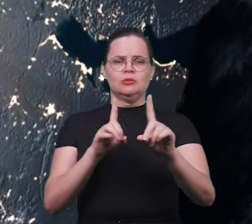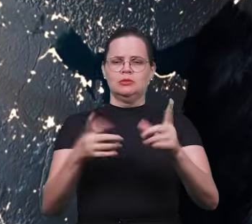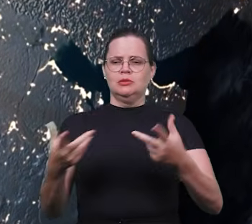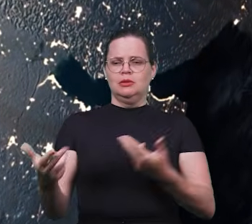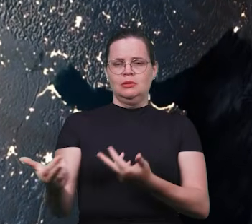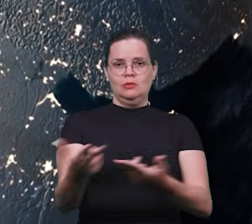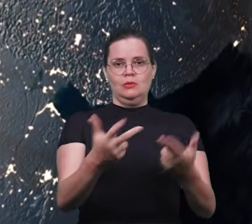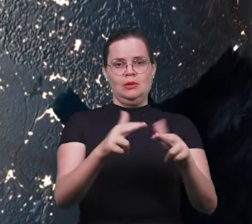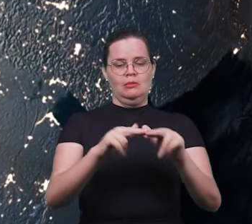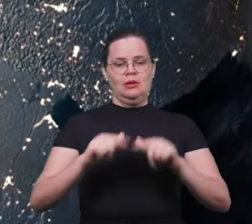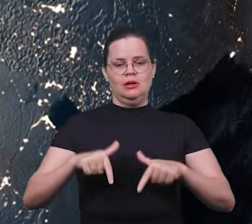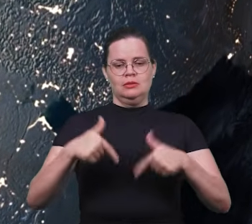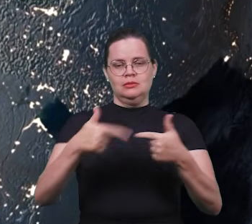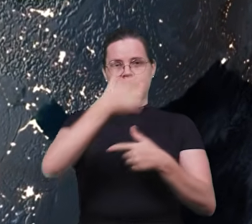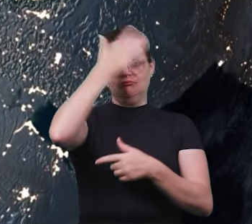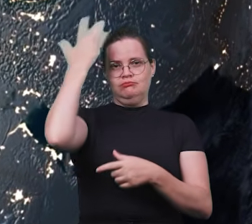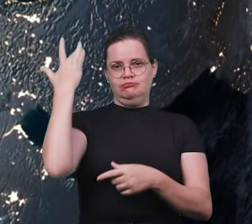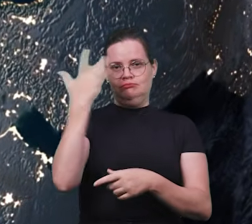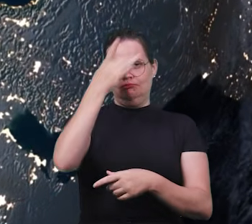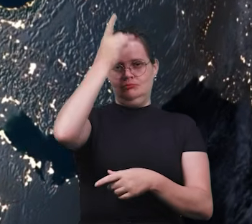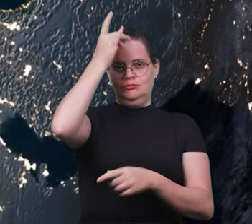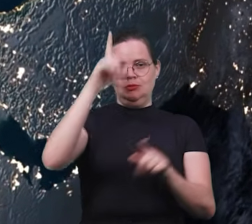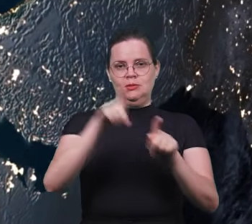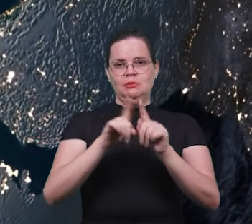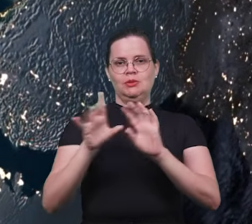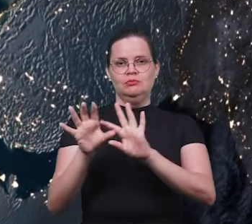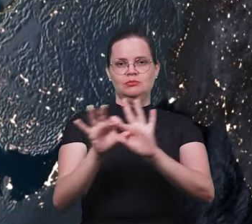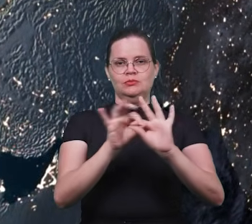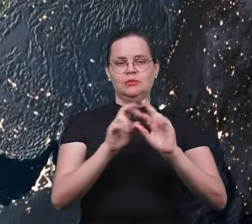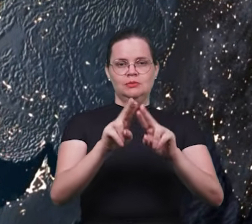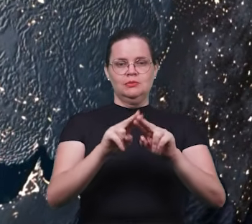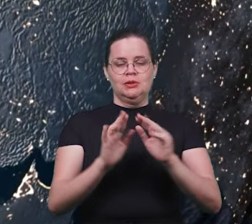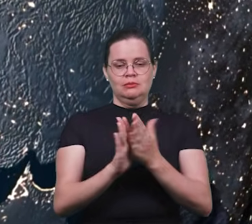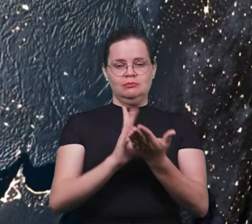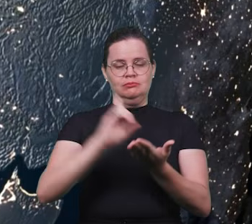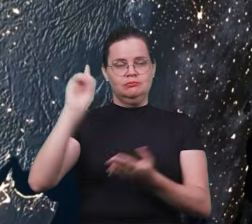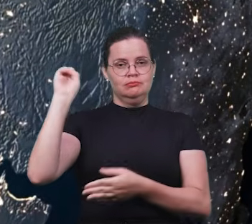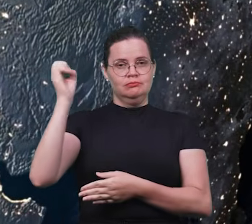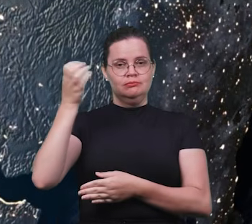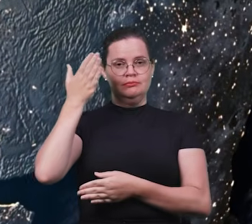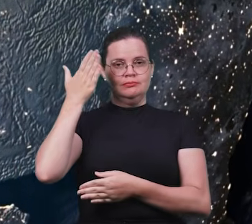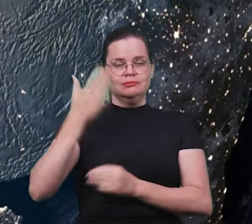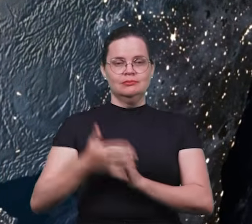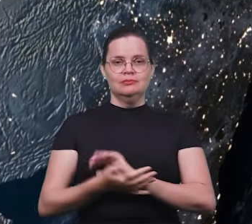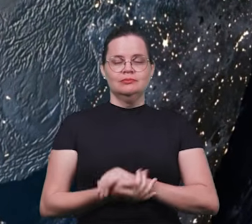direção do Espírito Santo de Deus e unidas pela Palavra Viva.